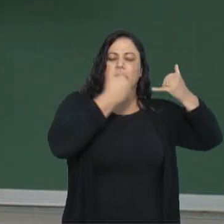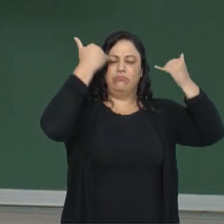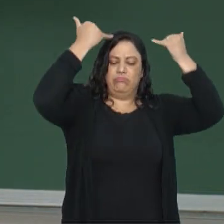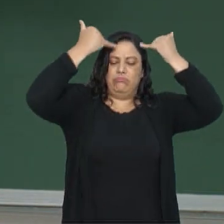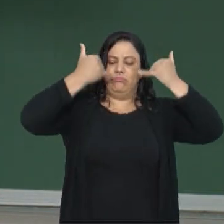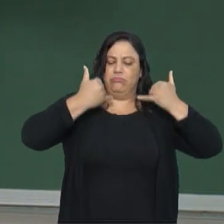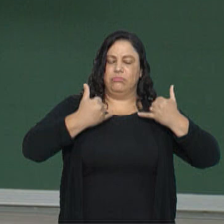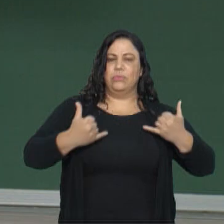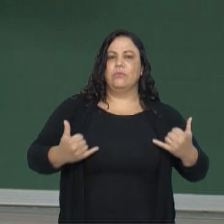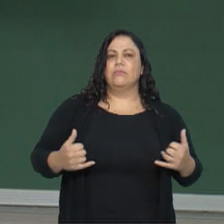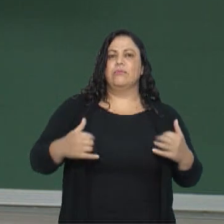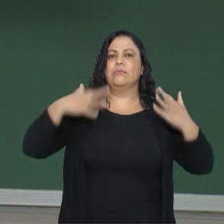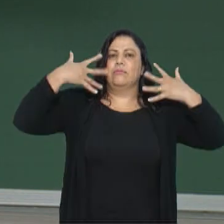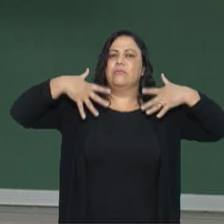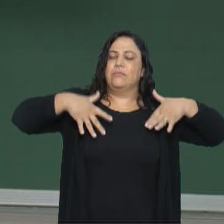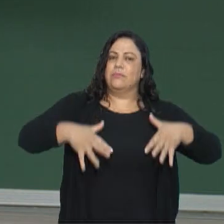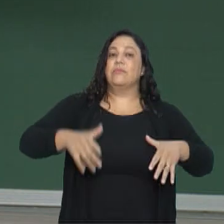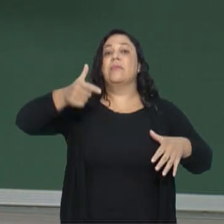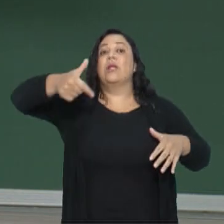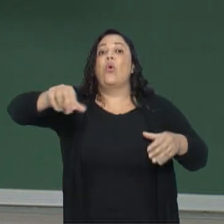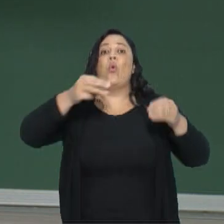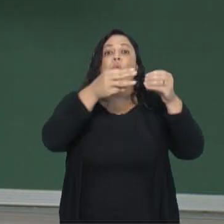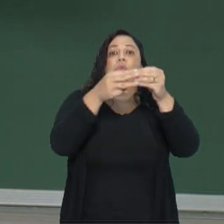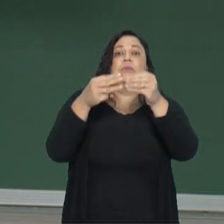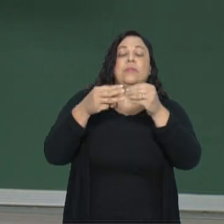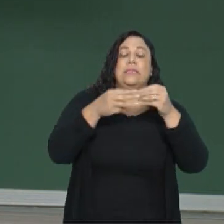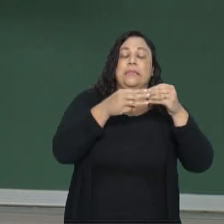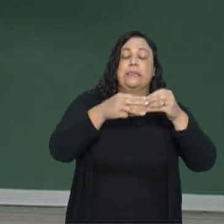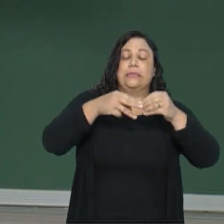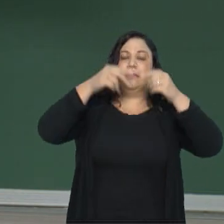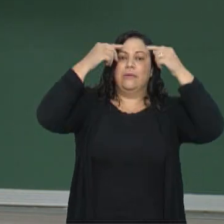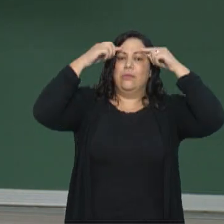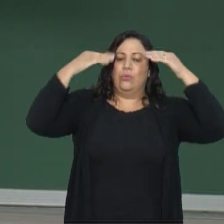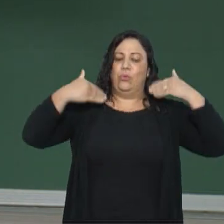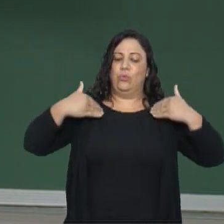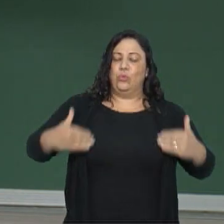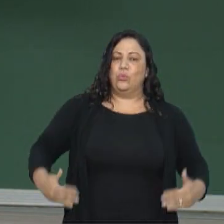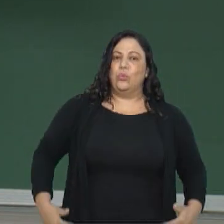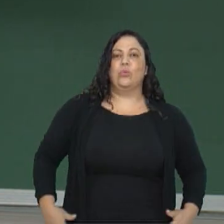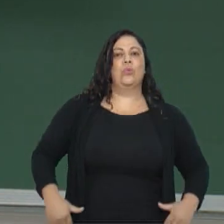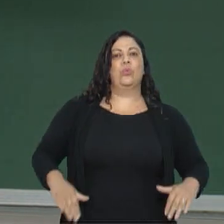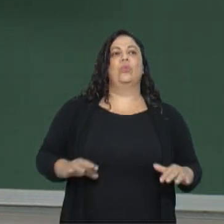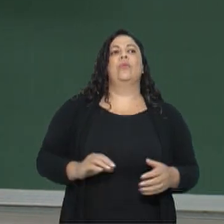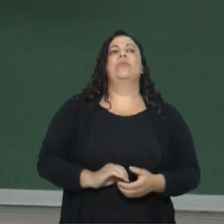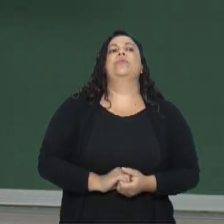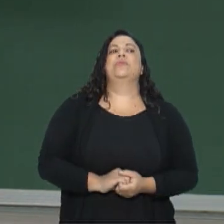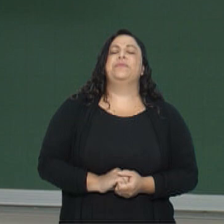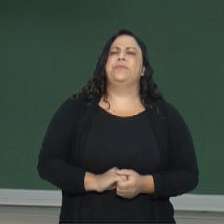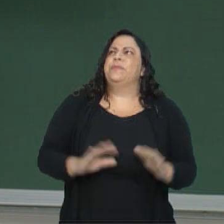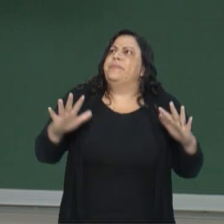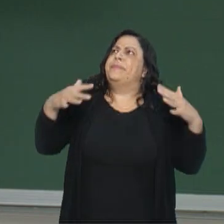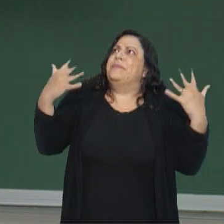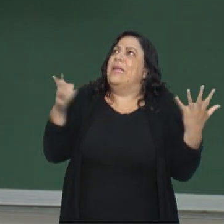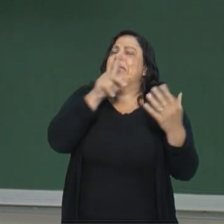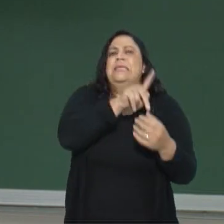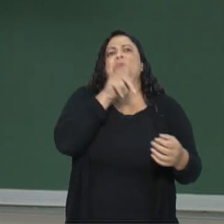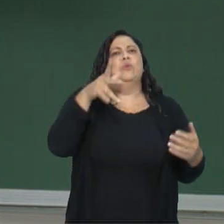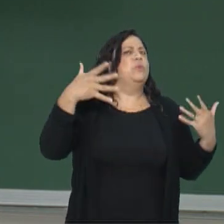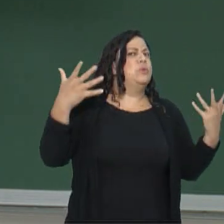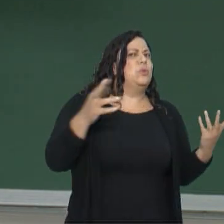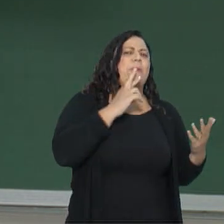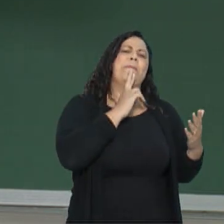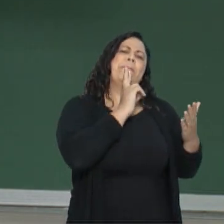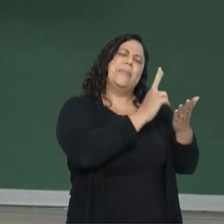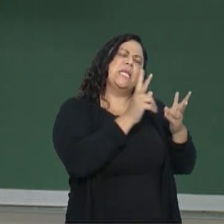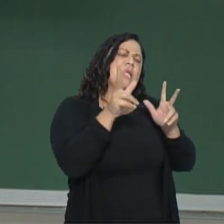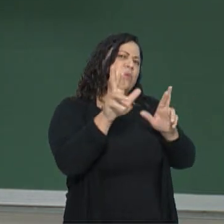sistema nervoso para outras células que fazem parte do nosso corpo, do nosso organismo. Ah, mas Fabiano, a resposta não está